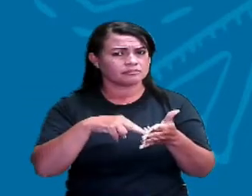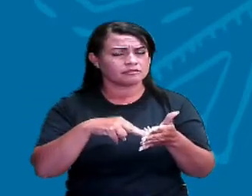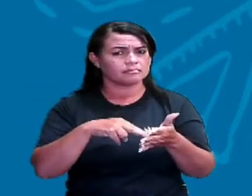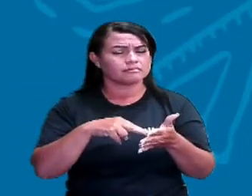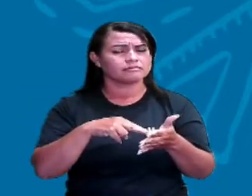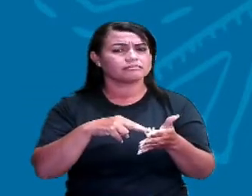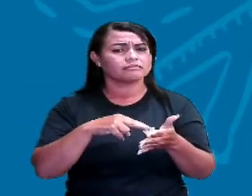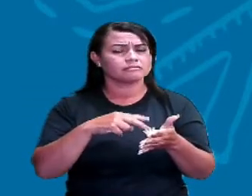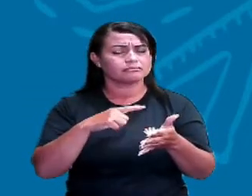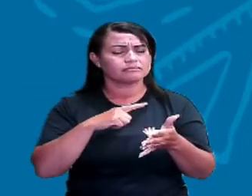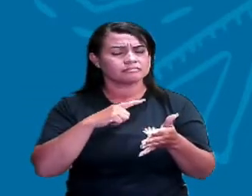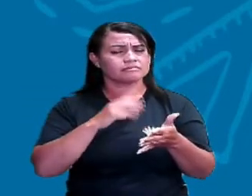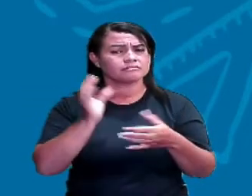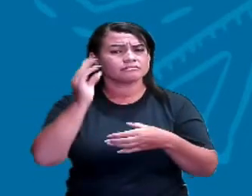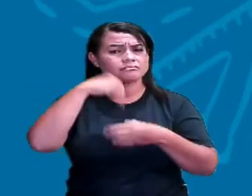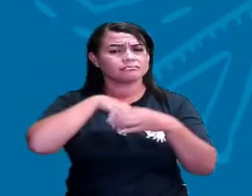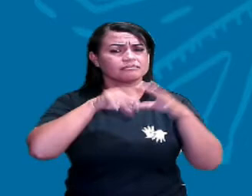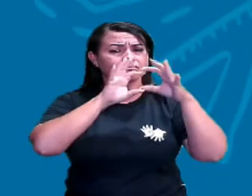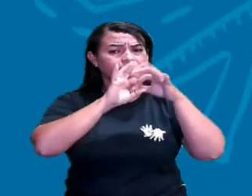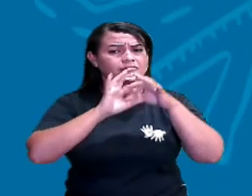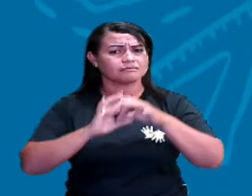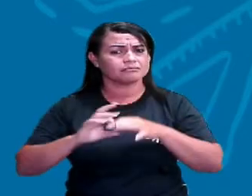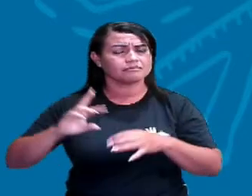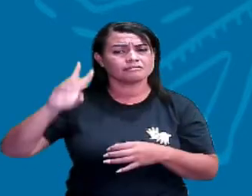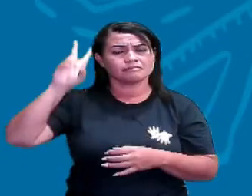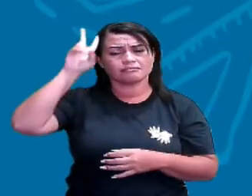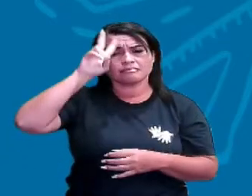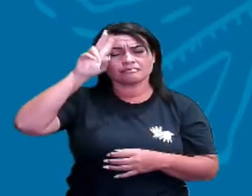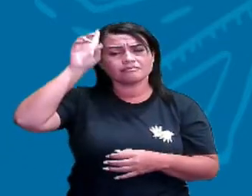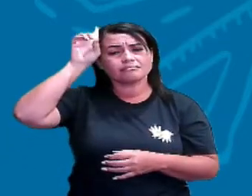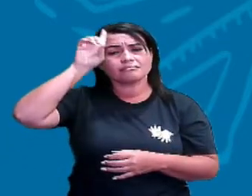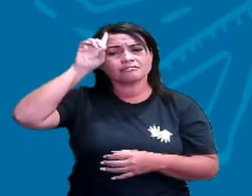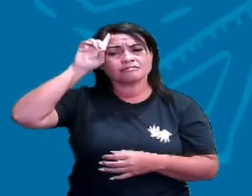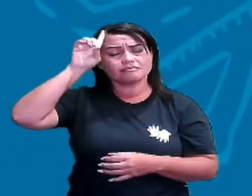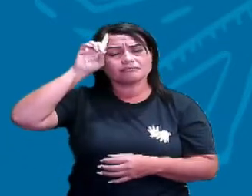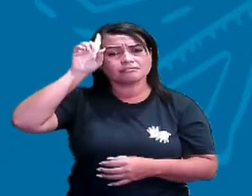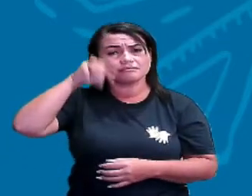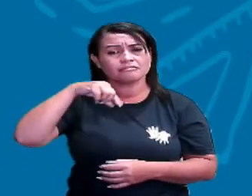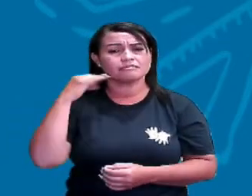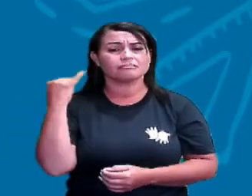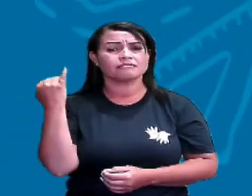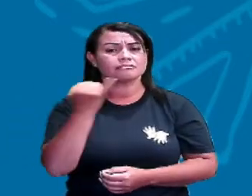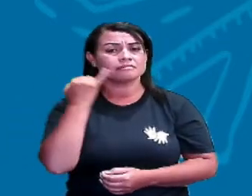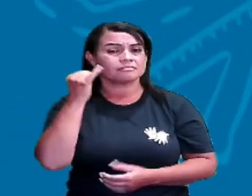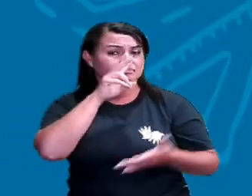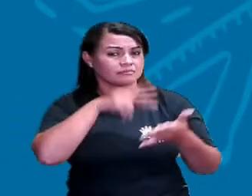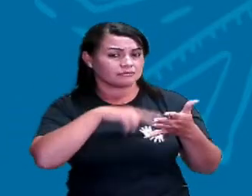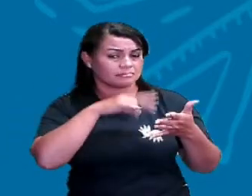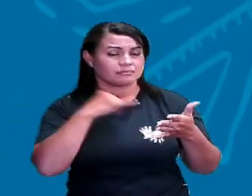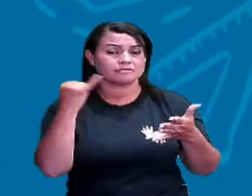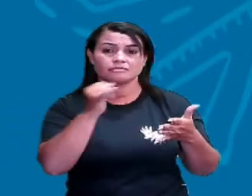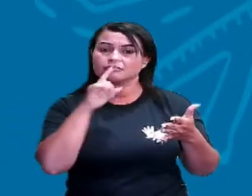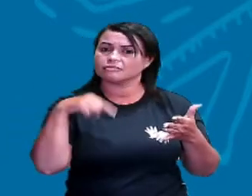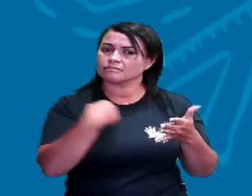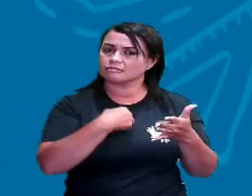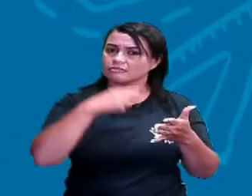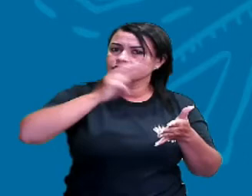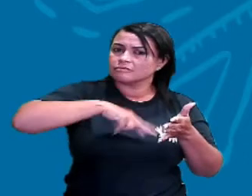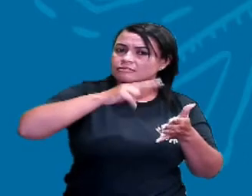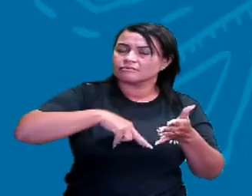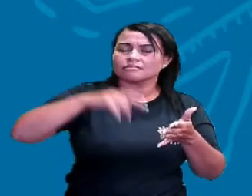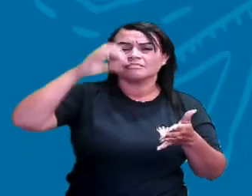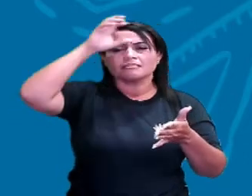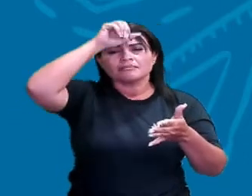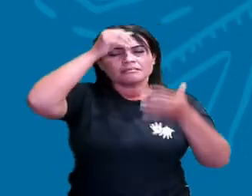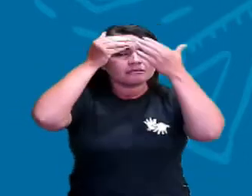nosso contexto diário, que é importante a leitura e que também é importante que a gente leia e que a gente compreenda